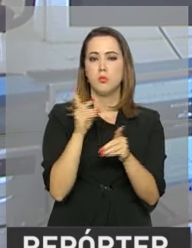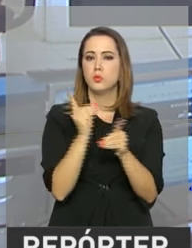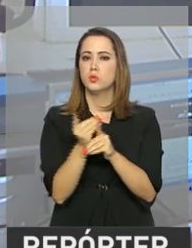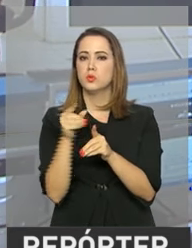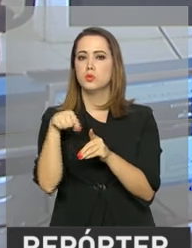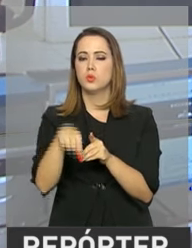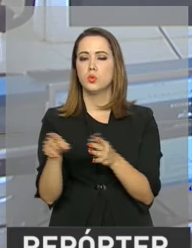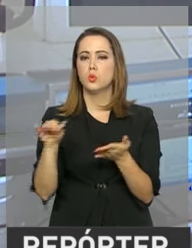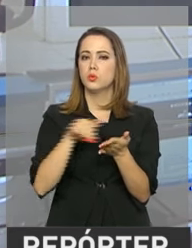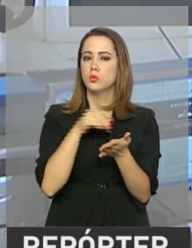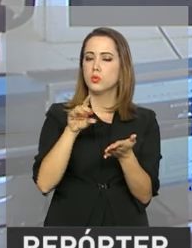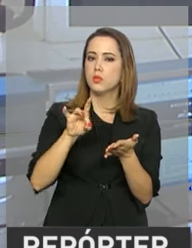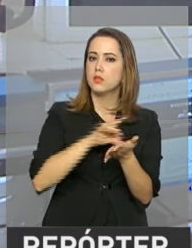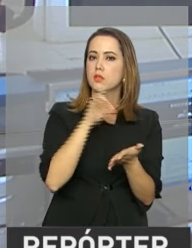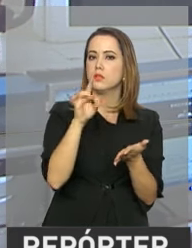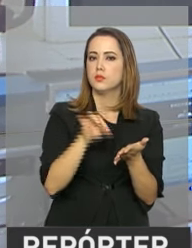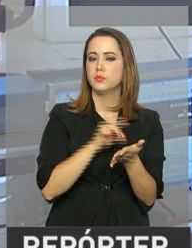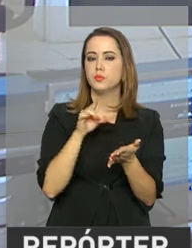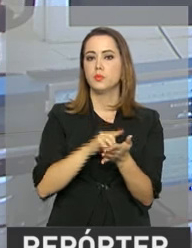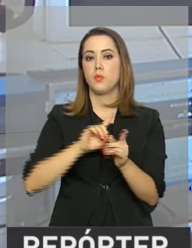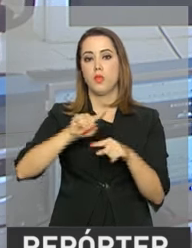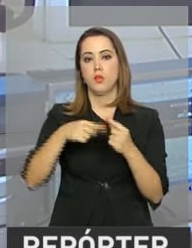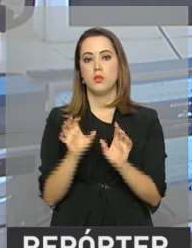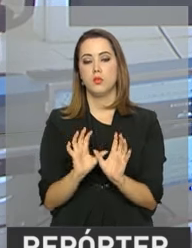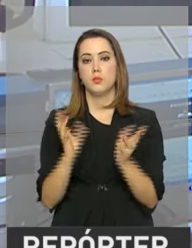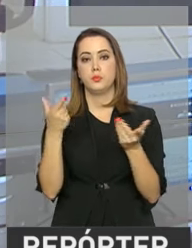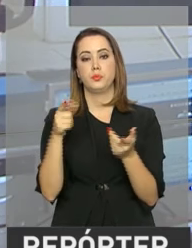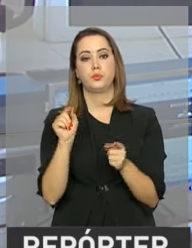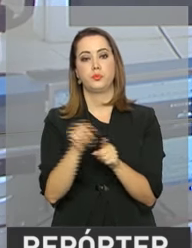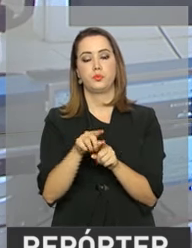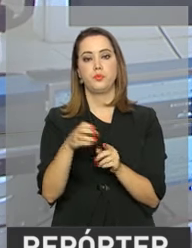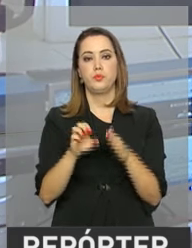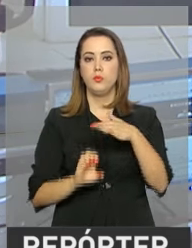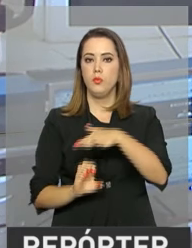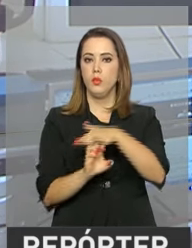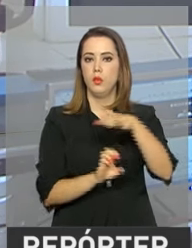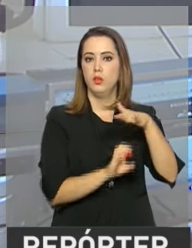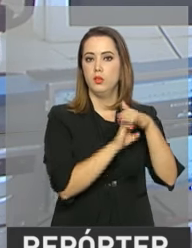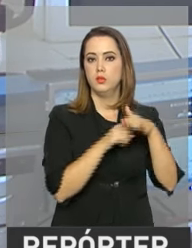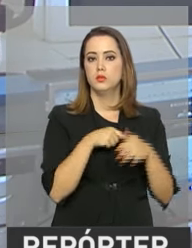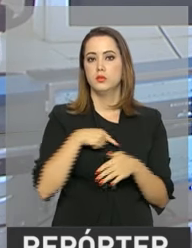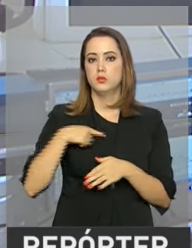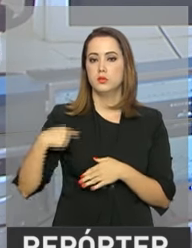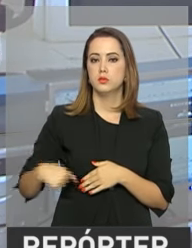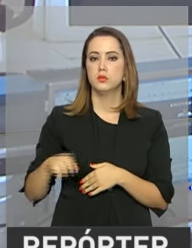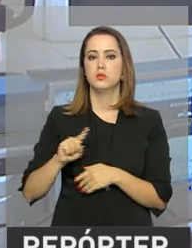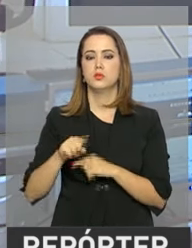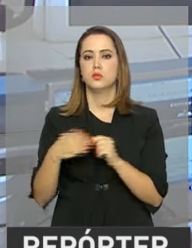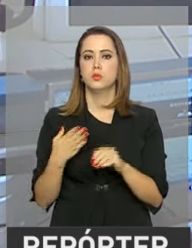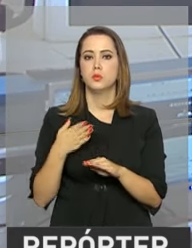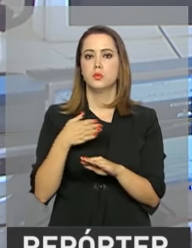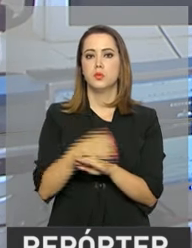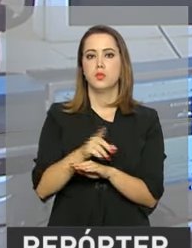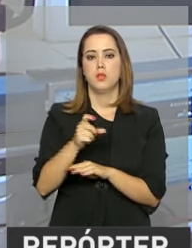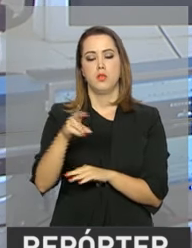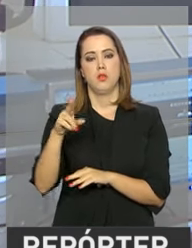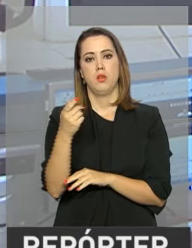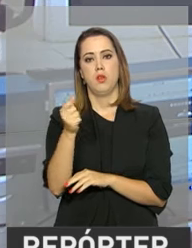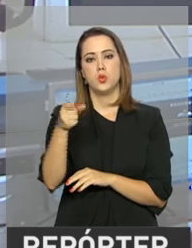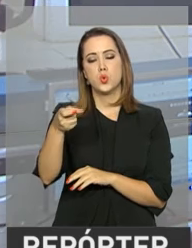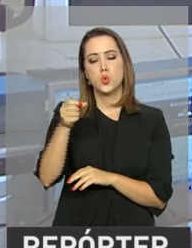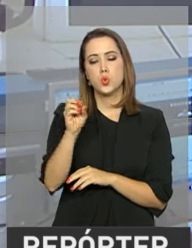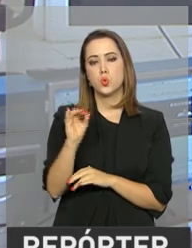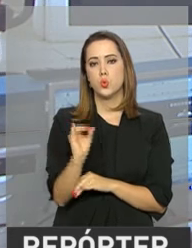do encerramento do seminário empresarial de alto nível Brasil-China e depois segue para Hangzhou. Ainda na sexta-feira, Temer